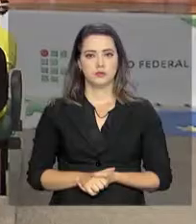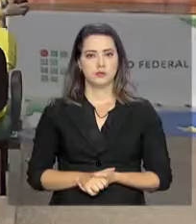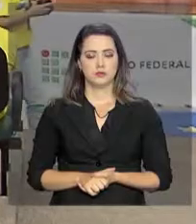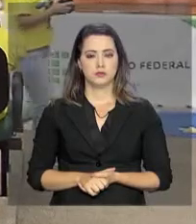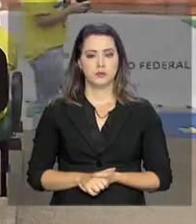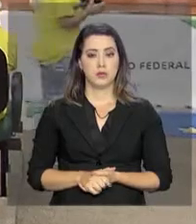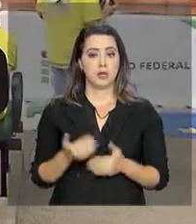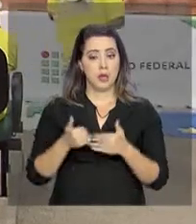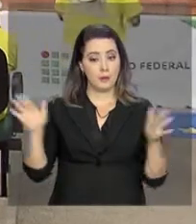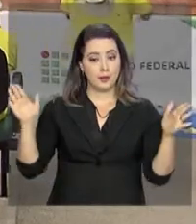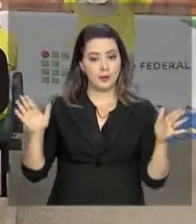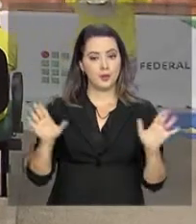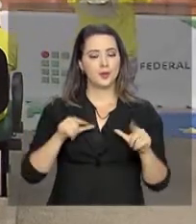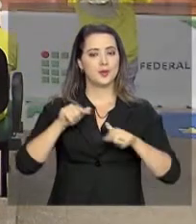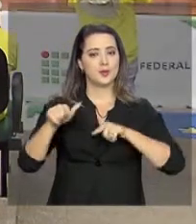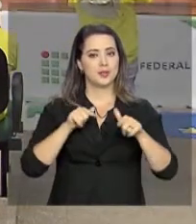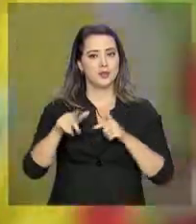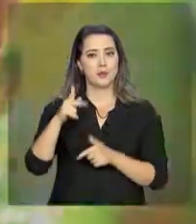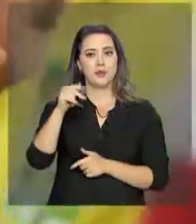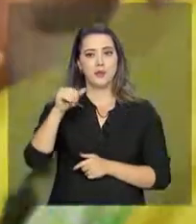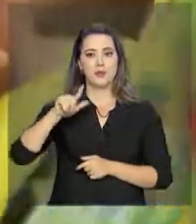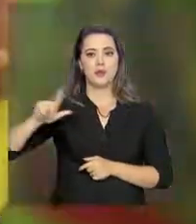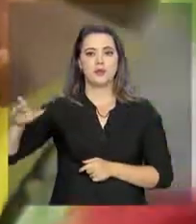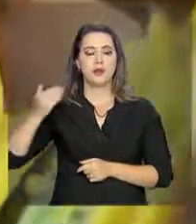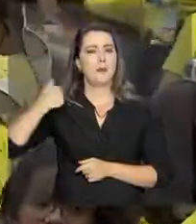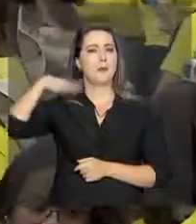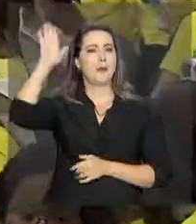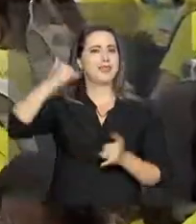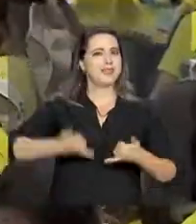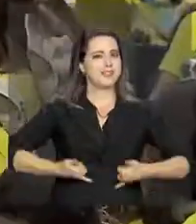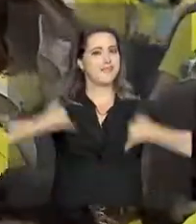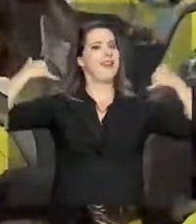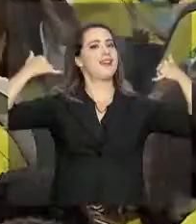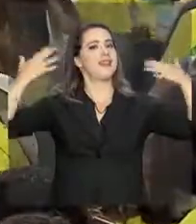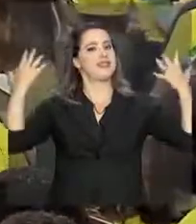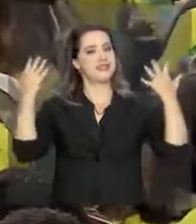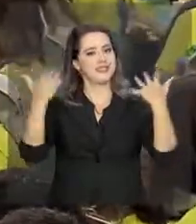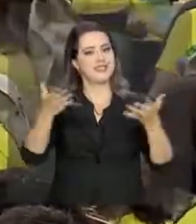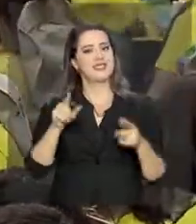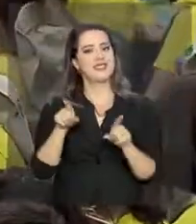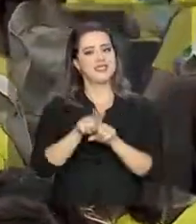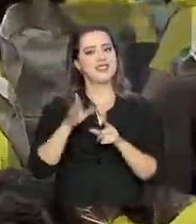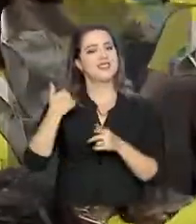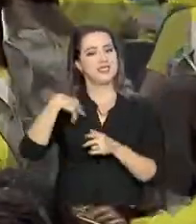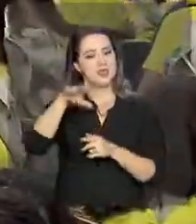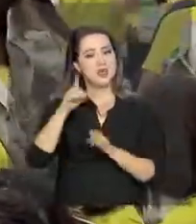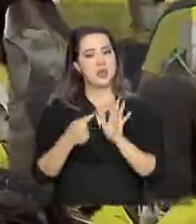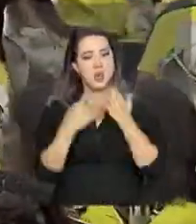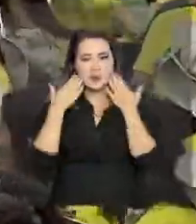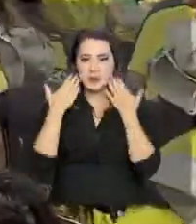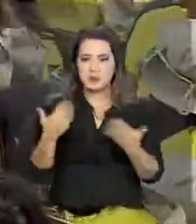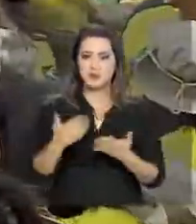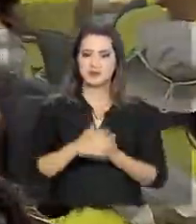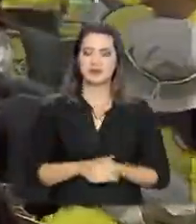Na abertura oficial da Operação Pantanal, mais festa. E os rondonistas roubam a cena.